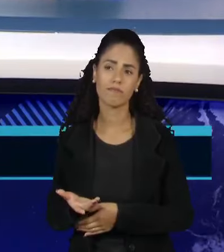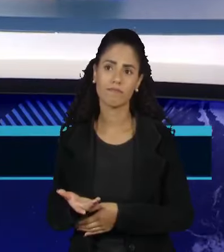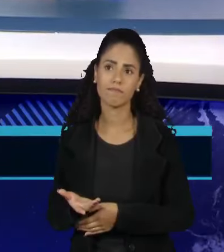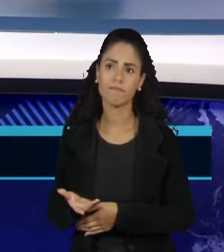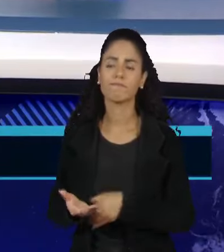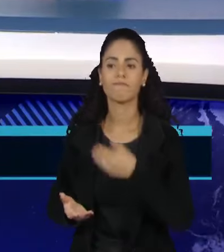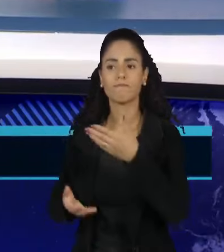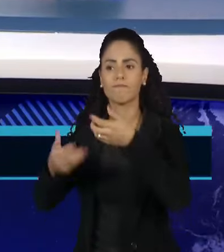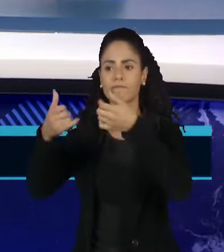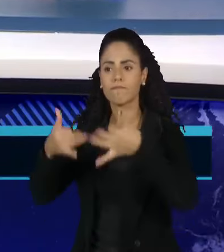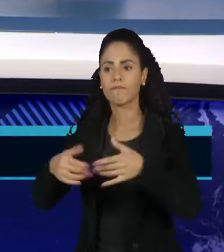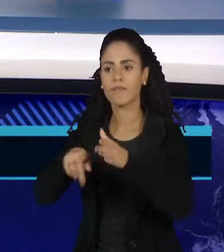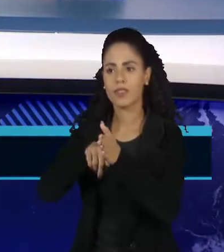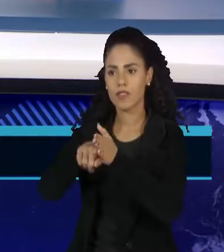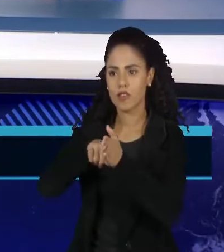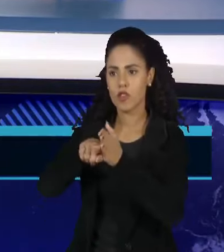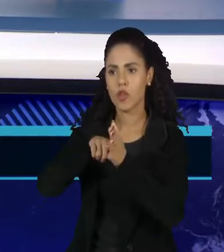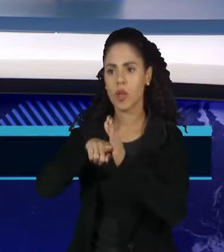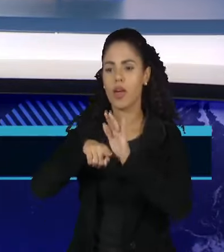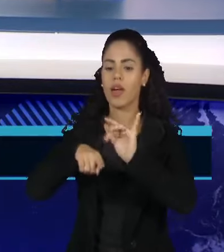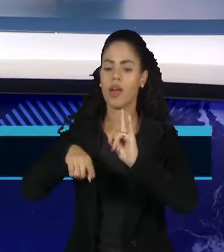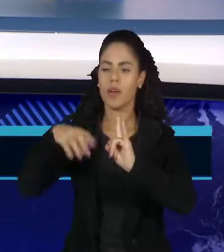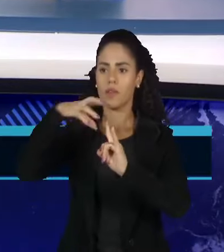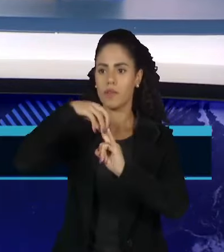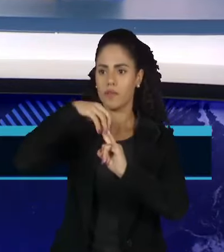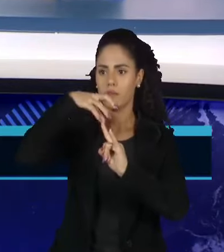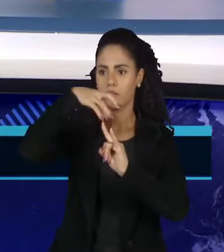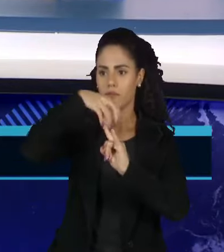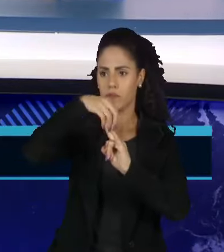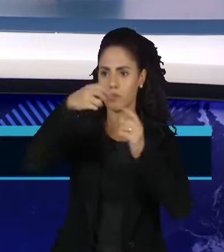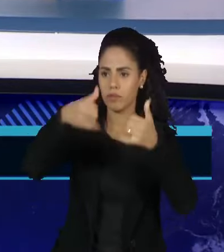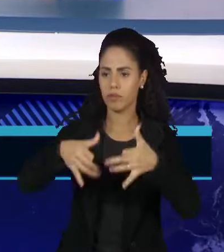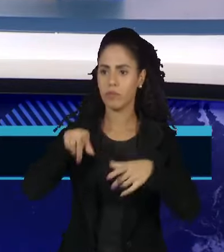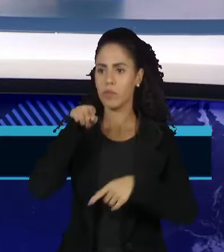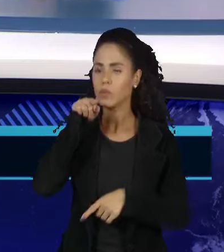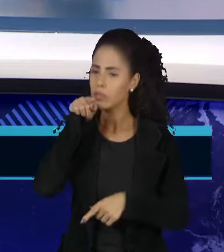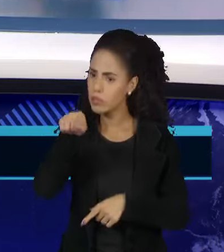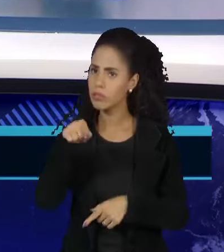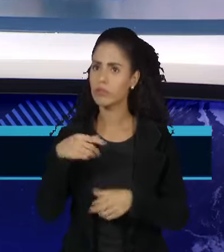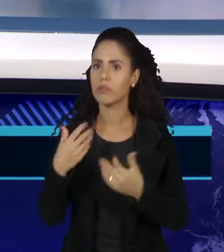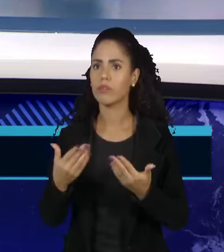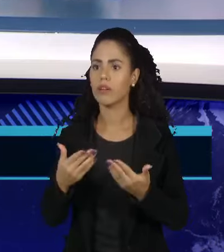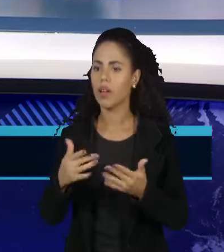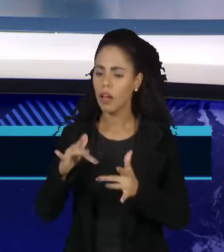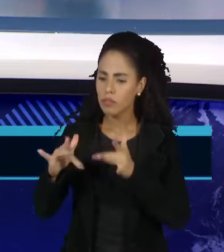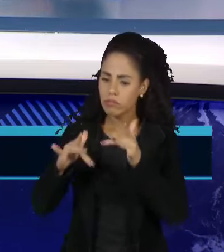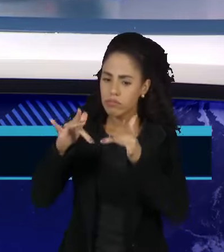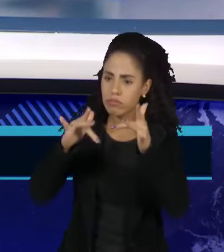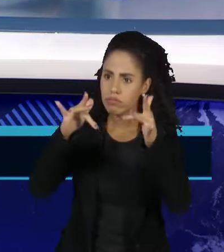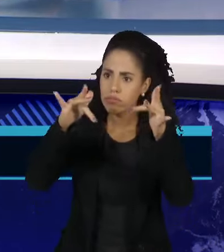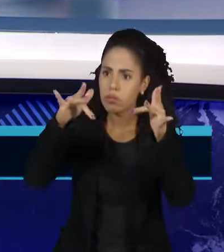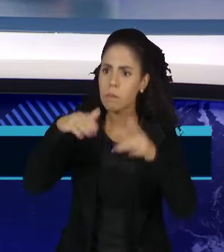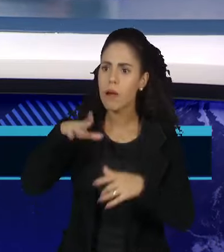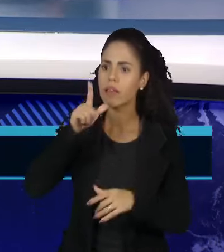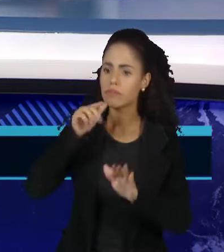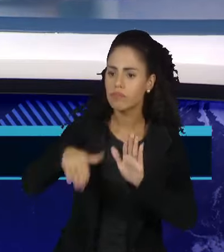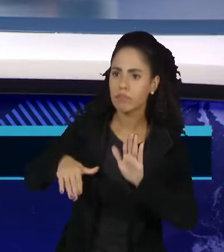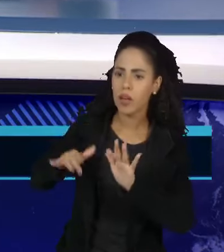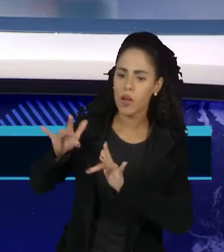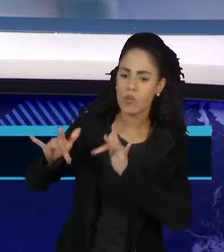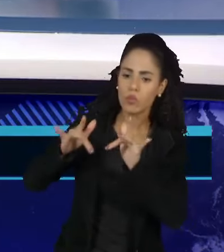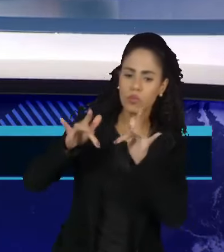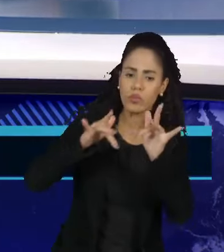você falou, teve um estudo novo da Fiocruz, que foi publicado pela Nature, que falou exatamente isso, que eles estão saindo mais da área litorânea e indo para o